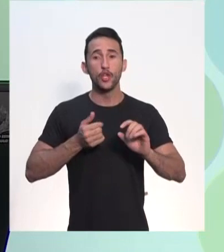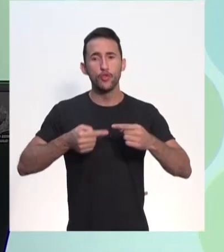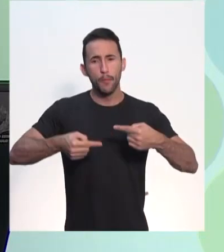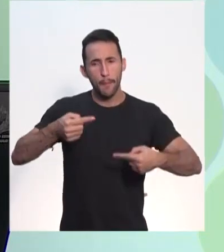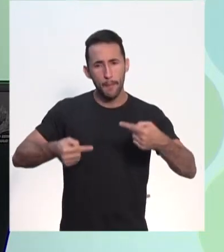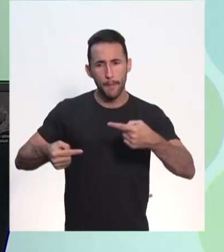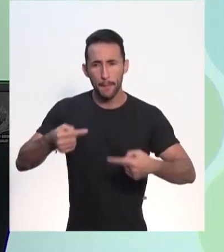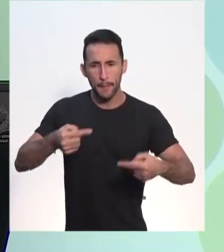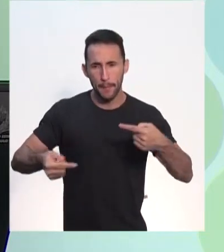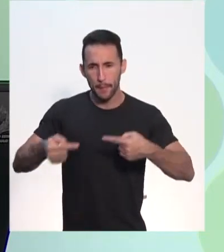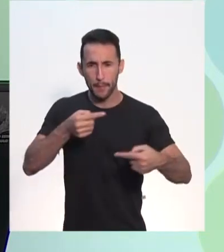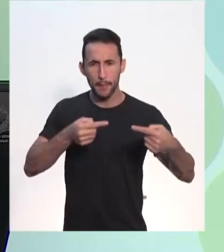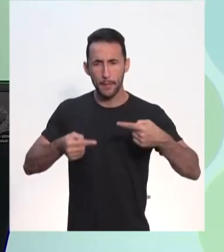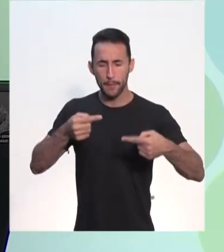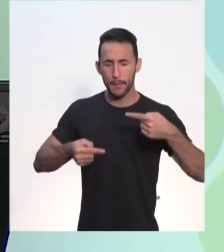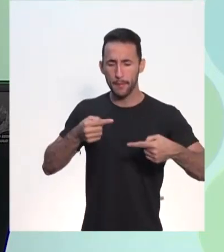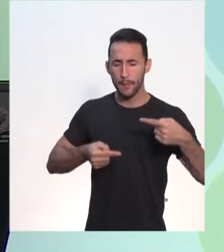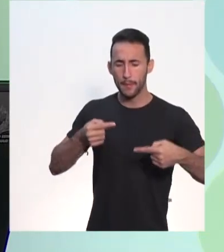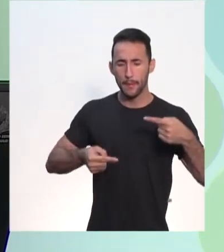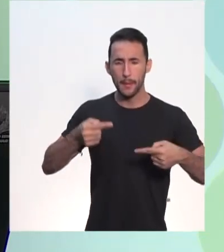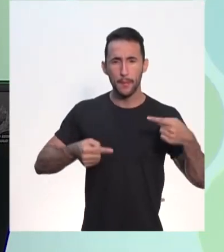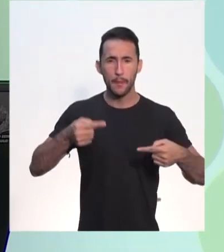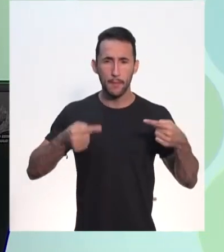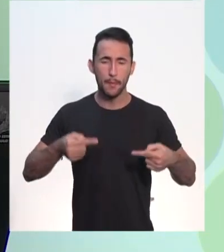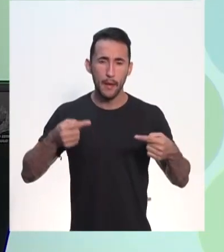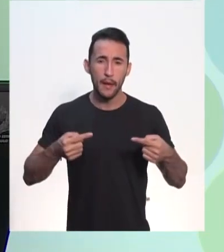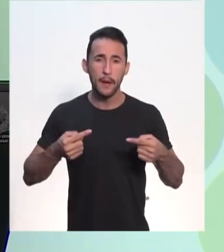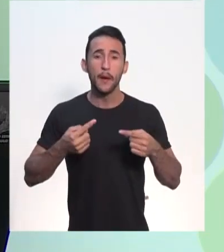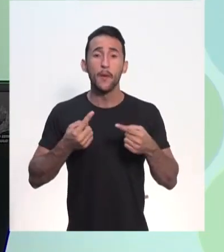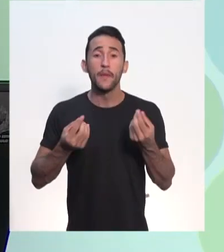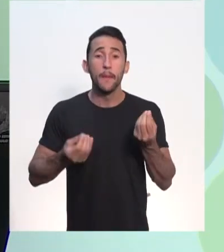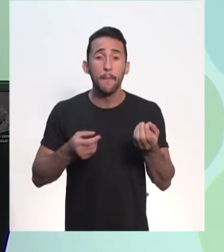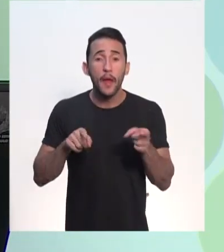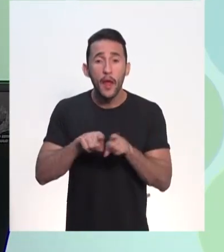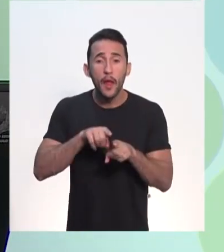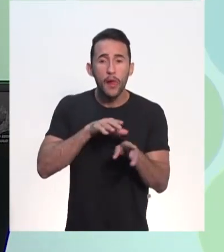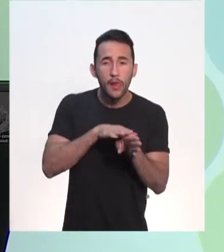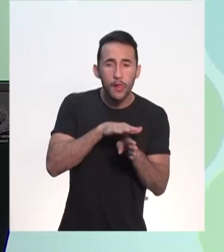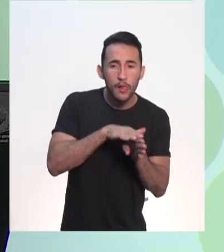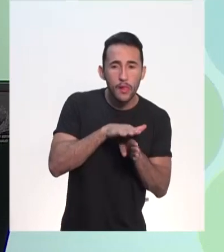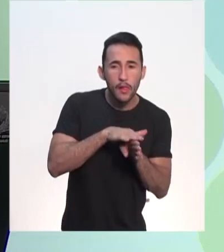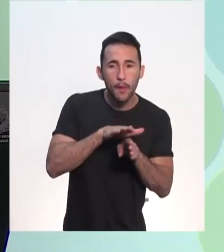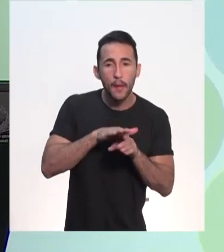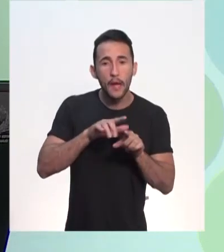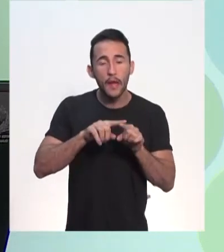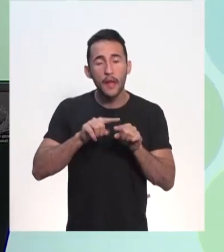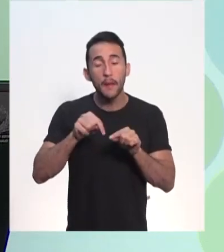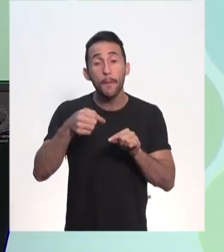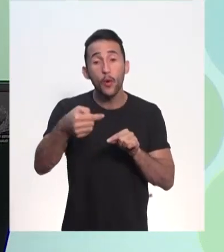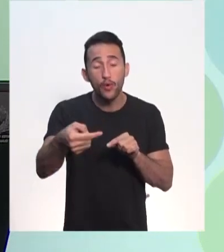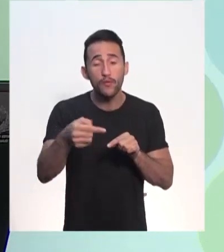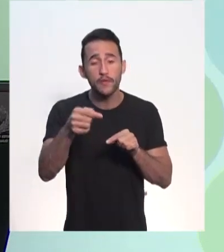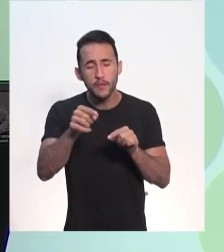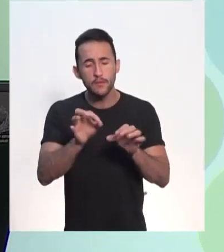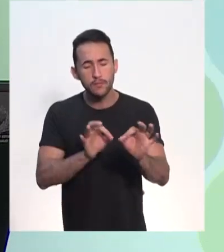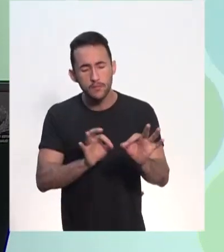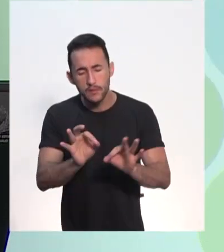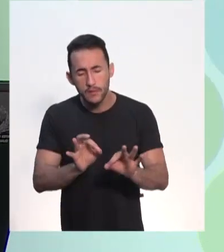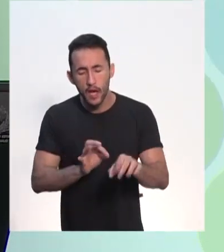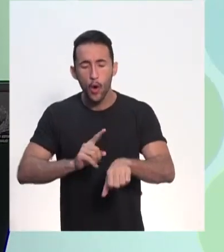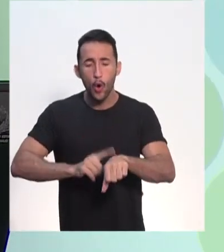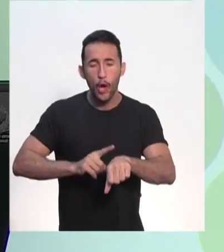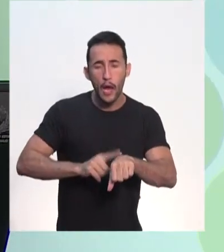sugestão, apresentando algumas orientações também, para que vocês desenvolvam os demais horários que vocês possuem